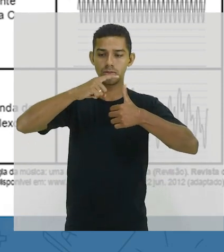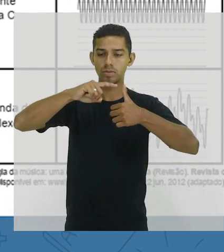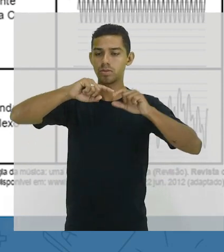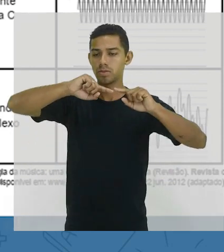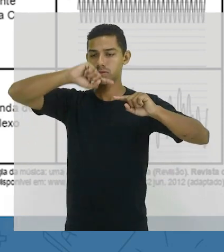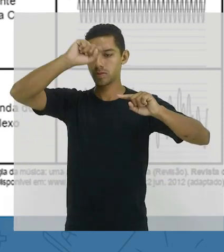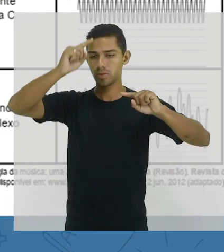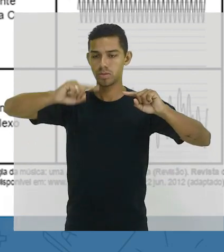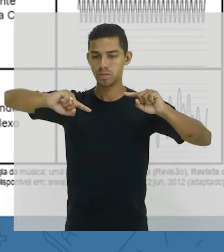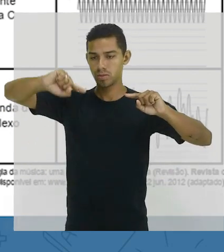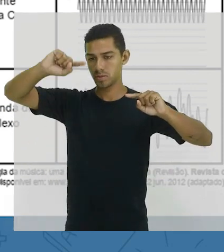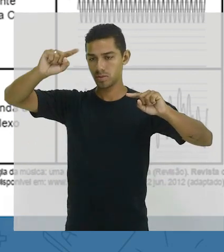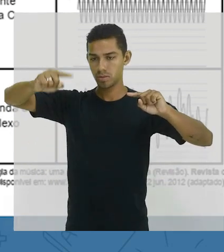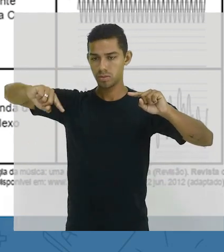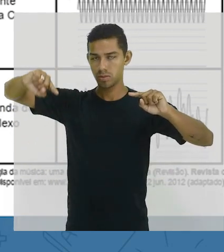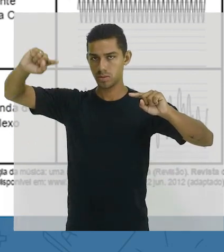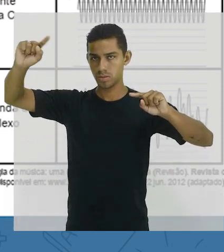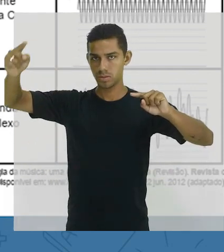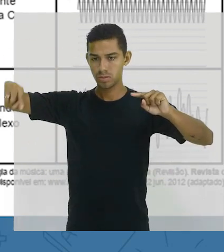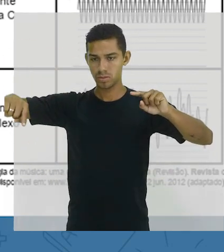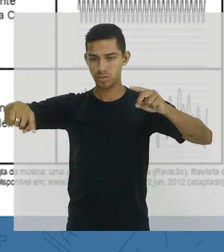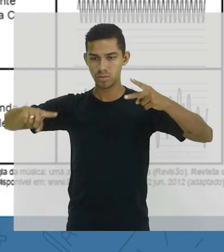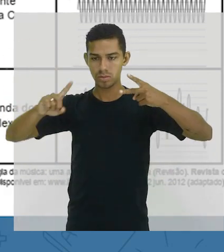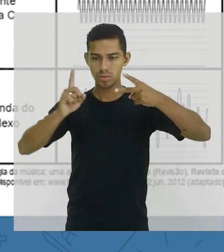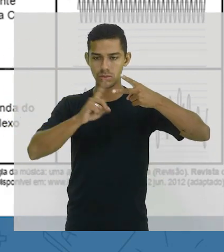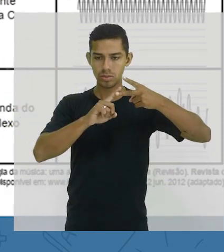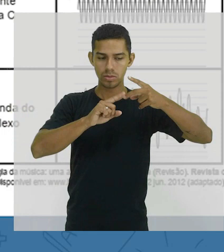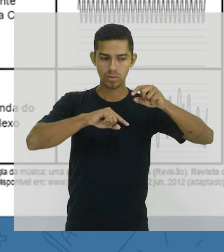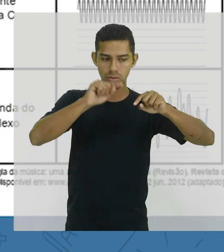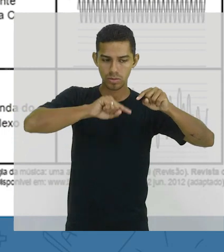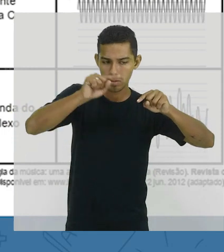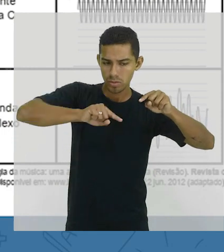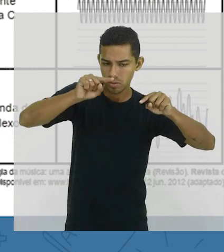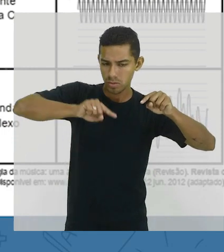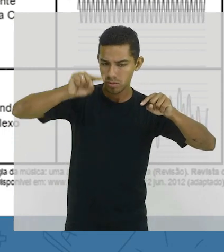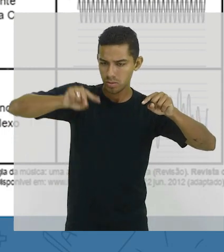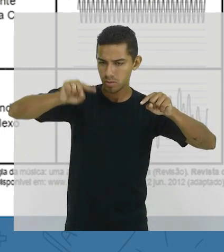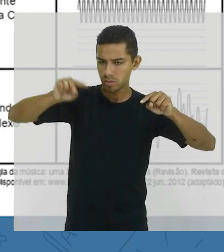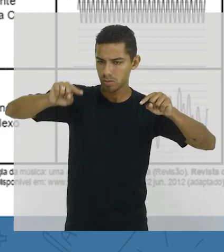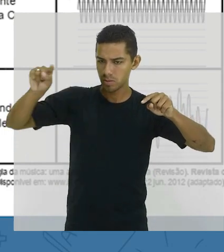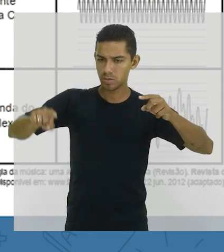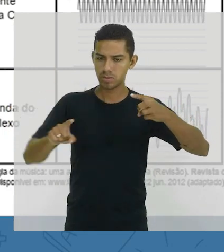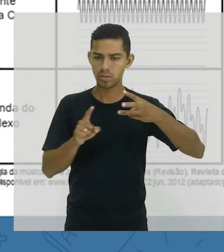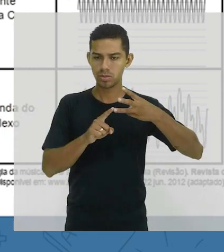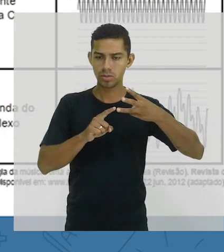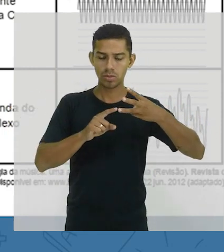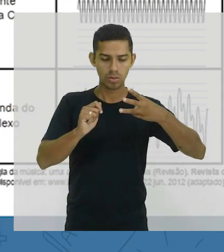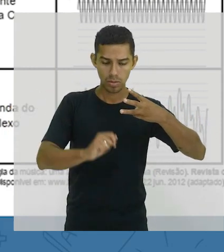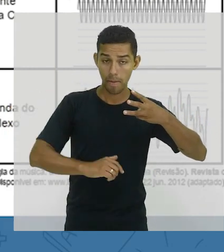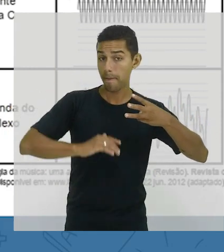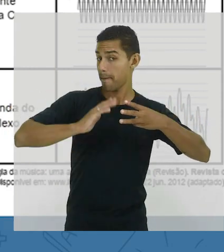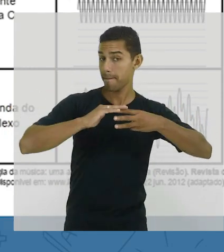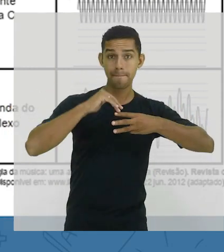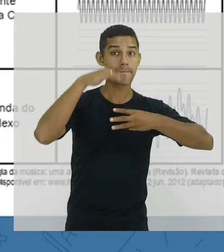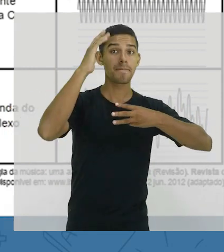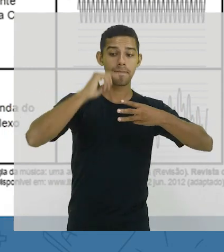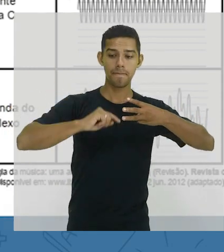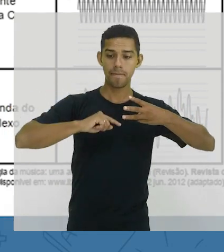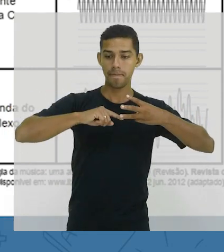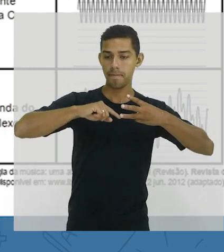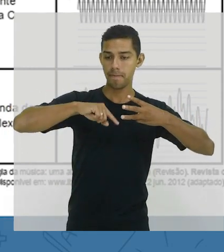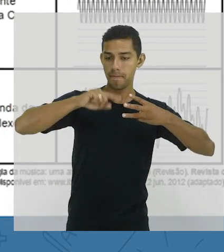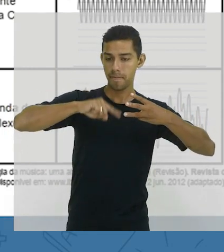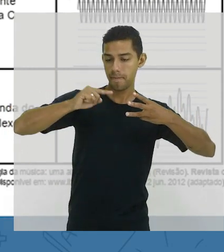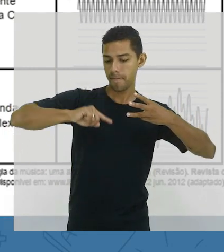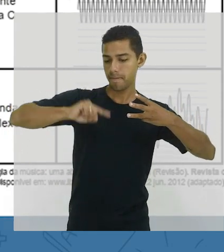A harmônica B, né? Eu tenho uma frequência maior agora. É isso. A harmônica C eu também tenho uma frequência